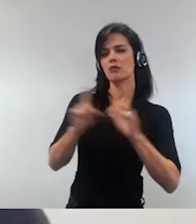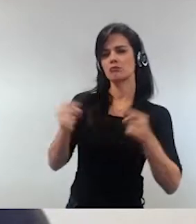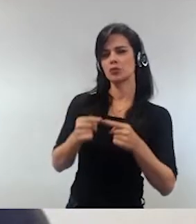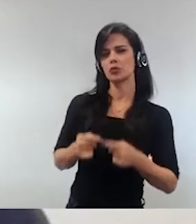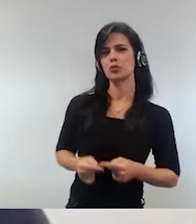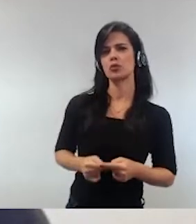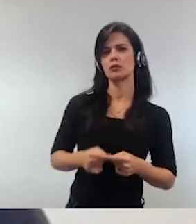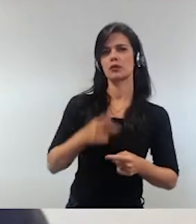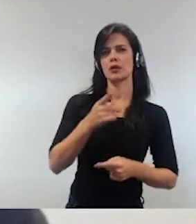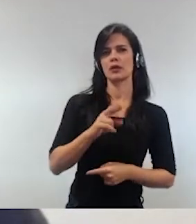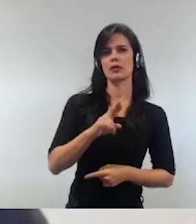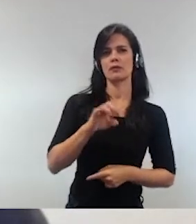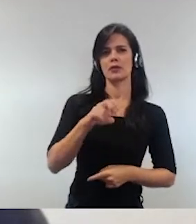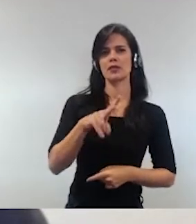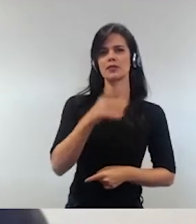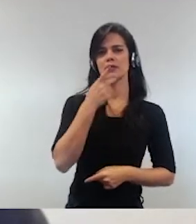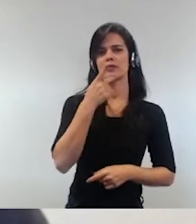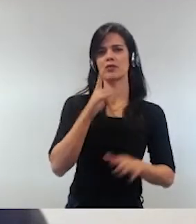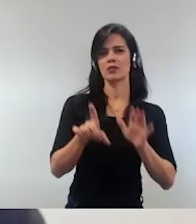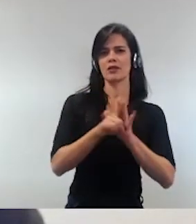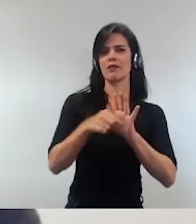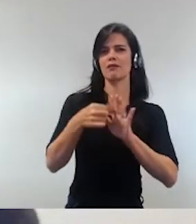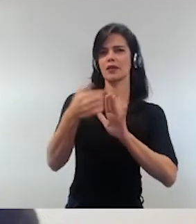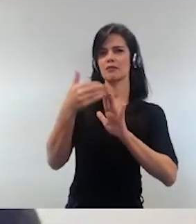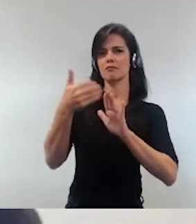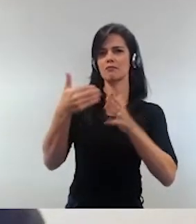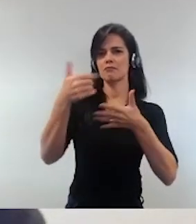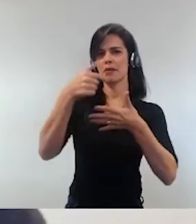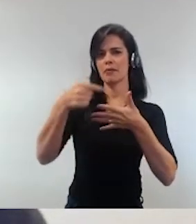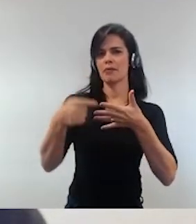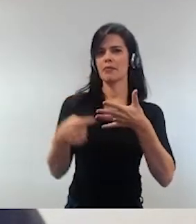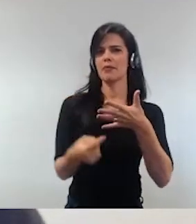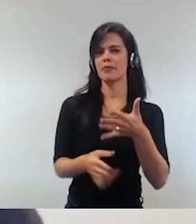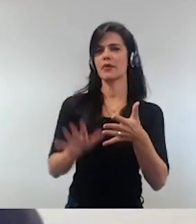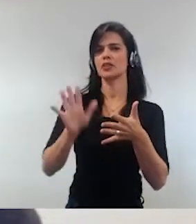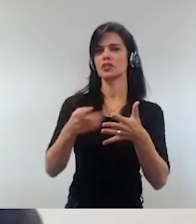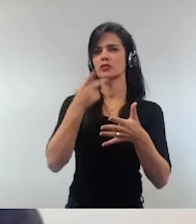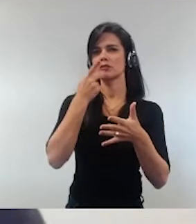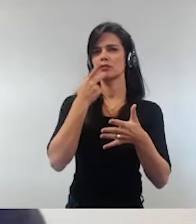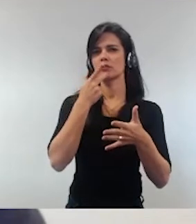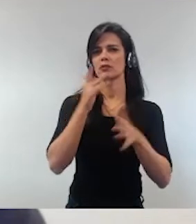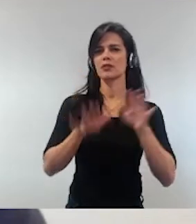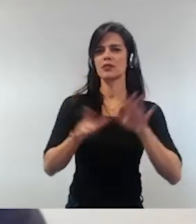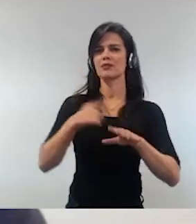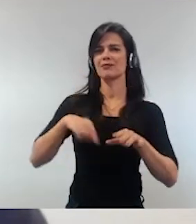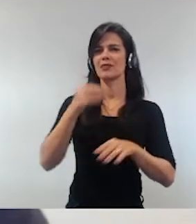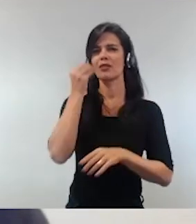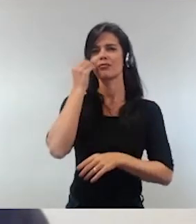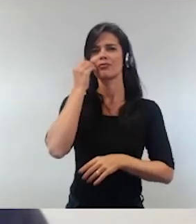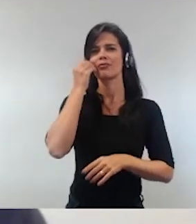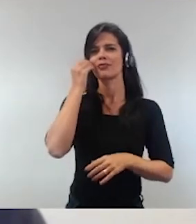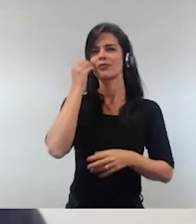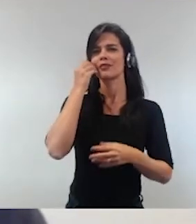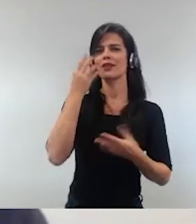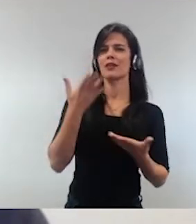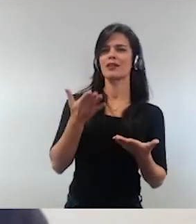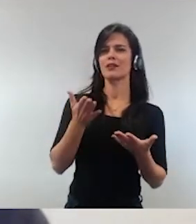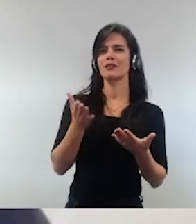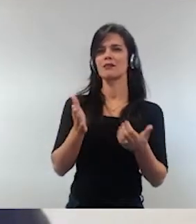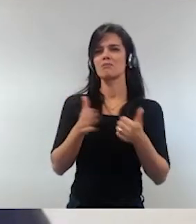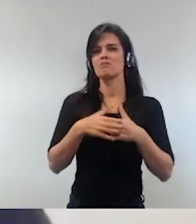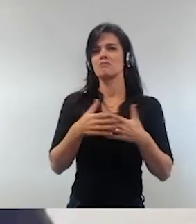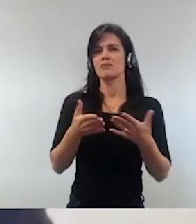Priscila citou muito bem as leis invasoras. A gente tem contribuído, muitas vezes a gente tenta inibir, trazendo a